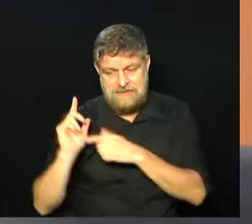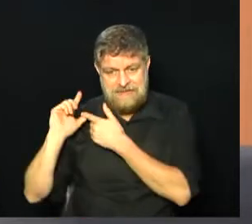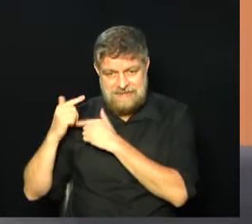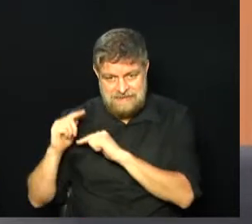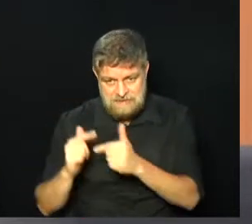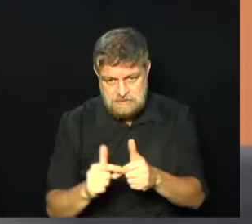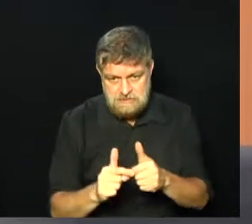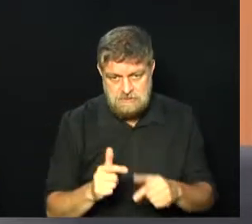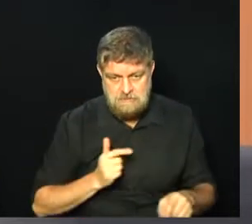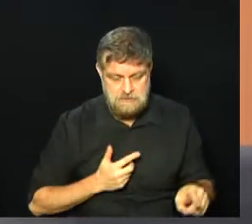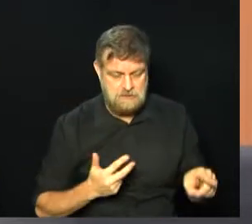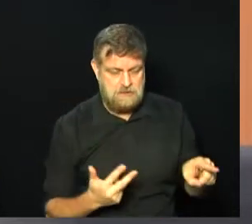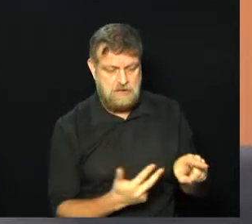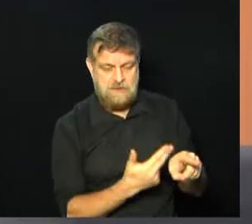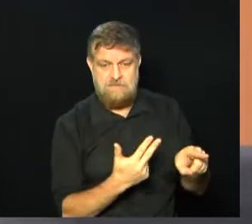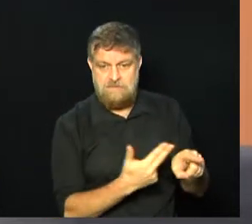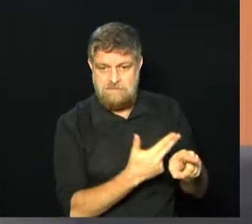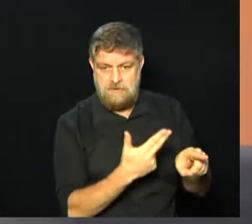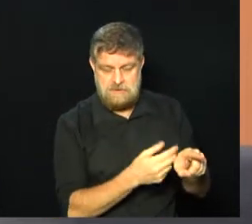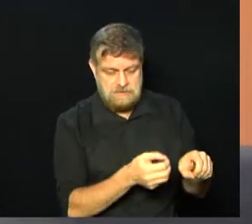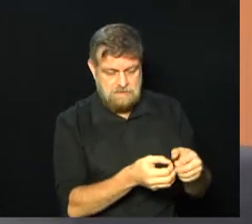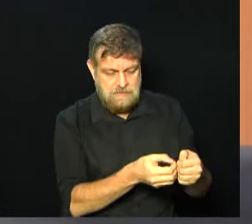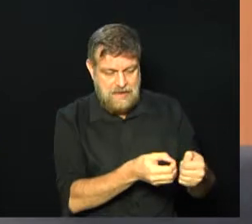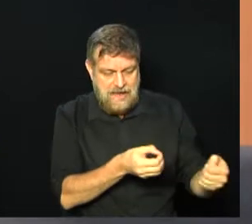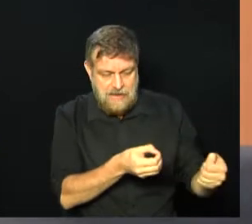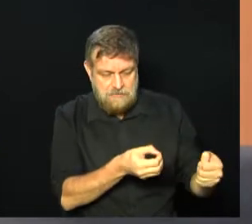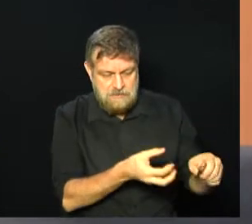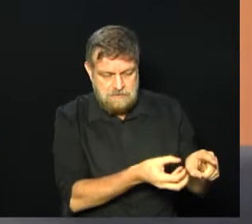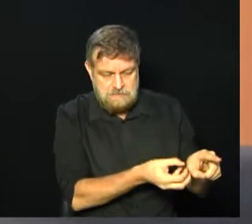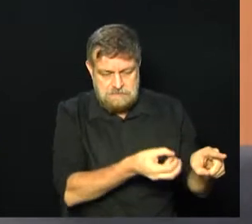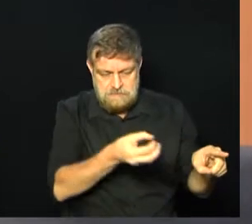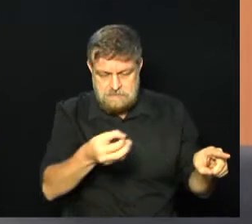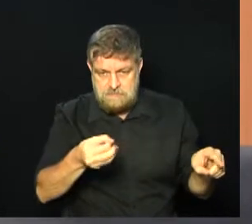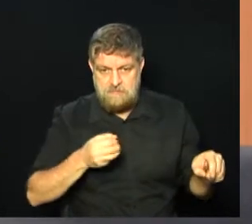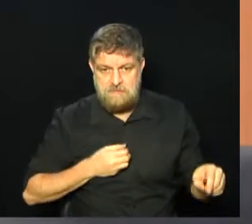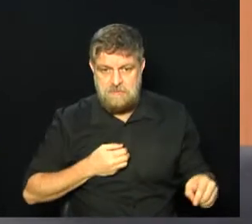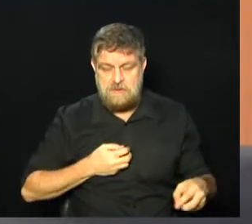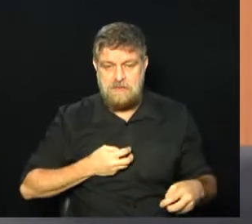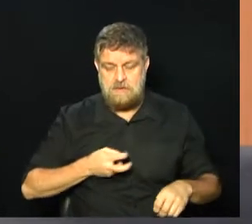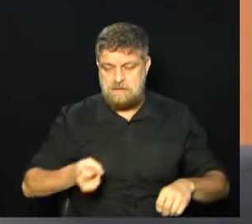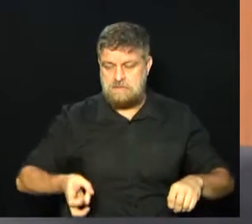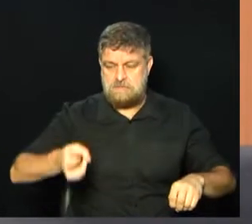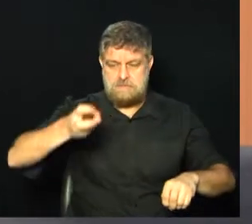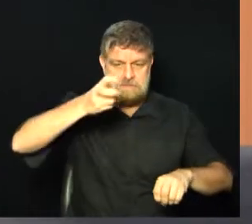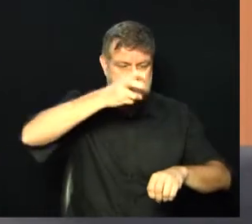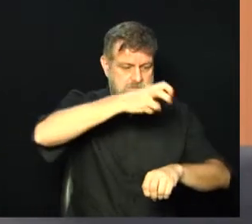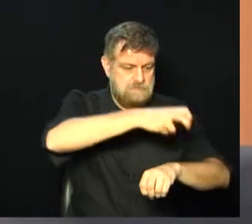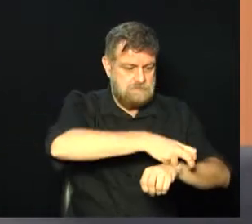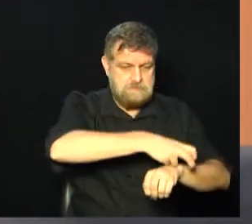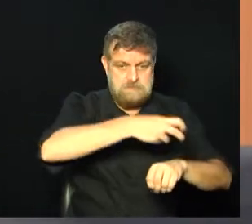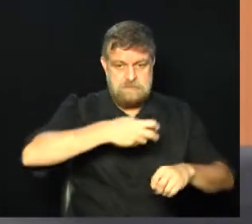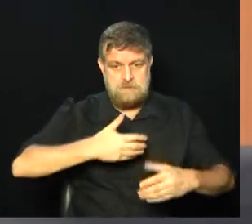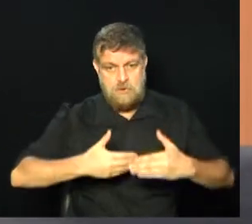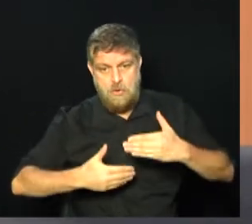quando o corte é feito como cesárea. Você tem a cirurgia robótica, que é feita com equipamento robótico. Tem outra cirurgia também,